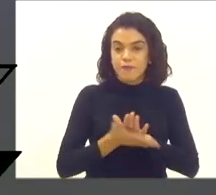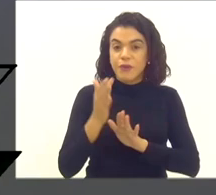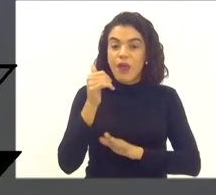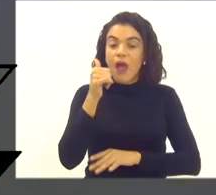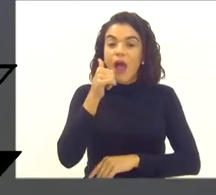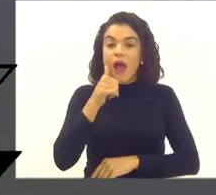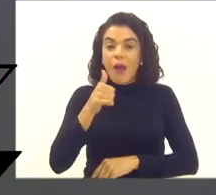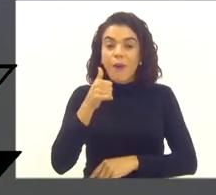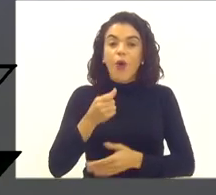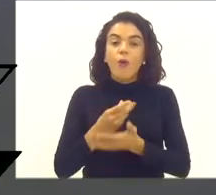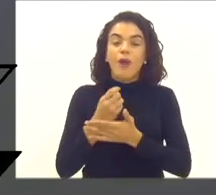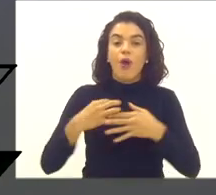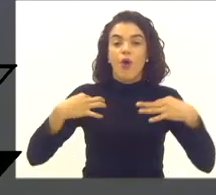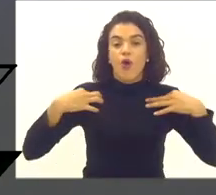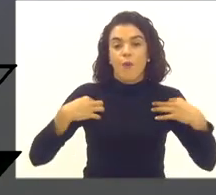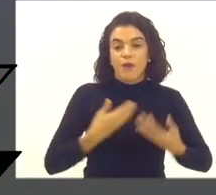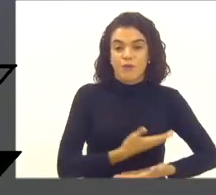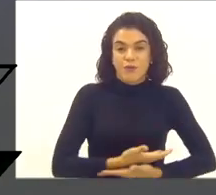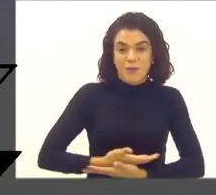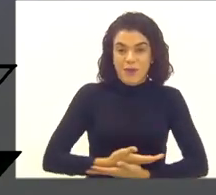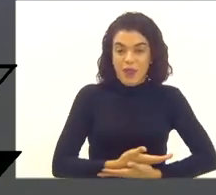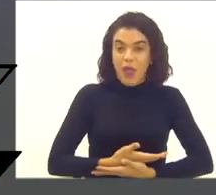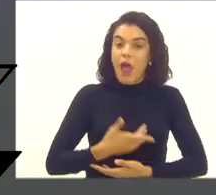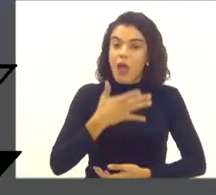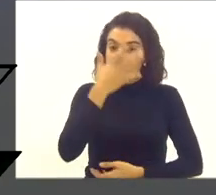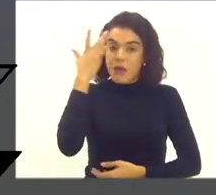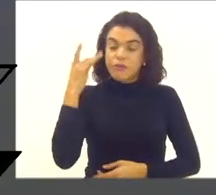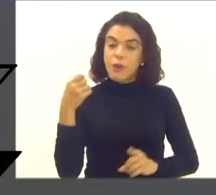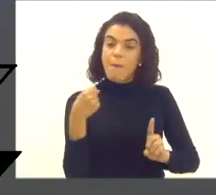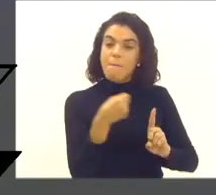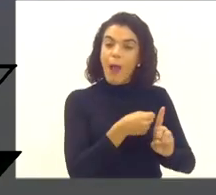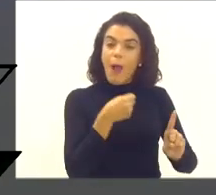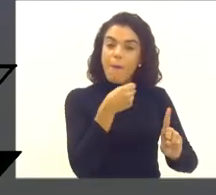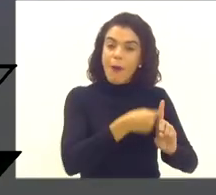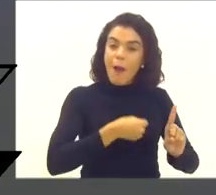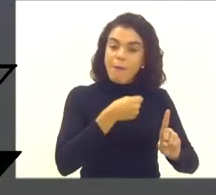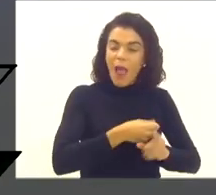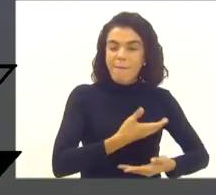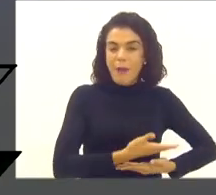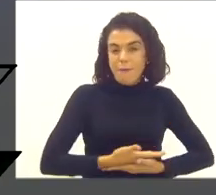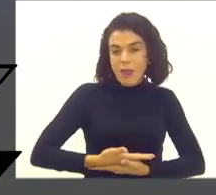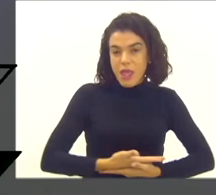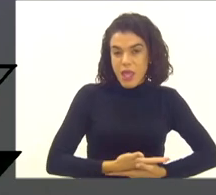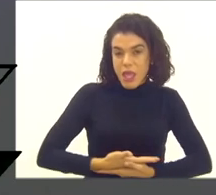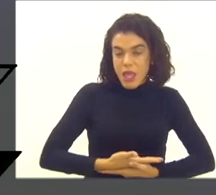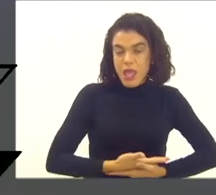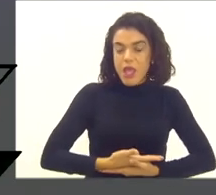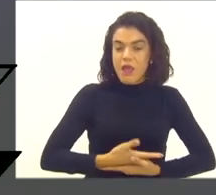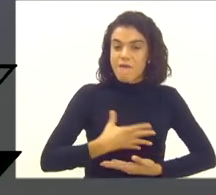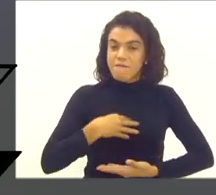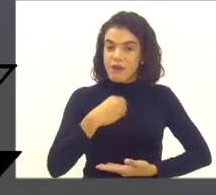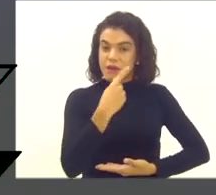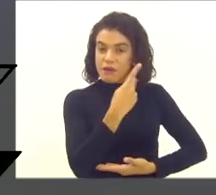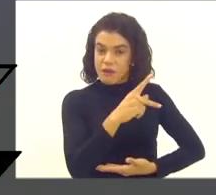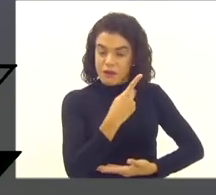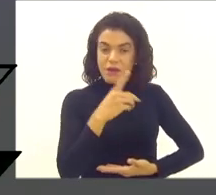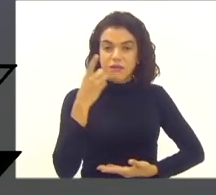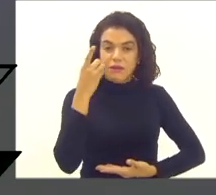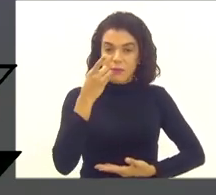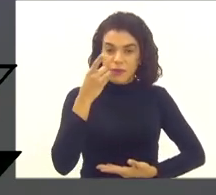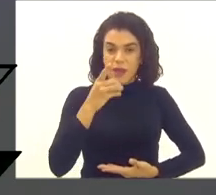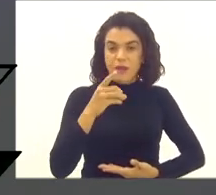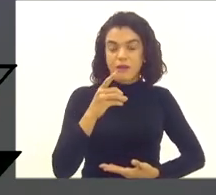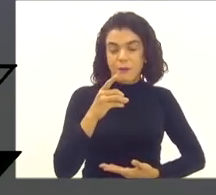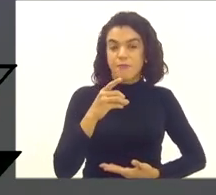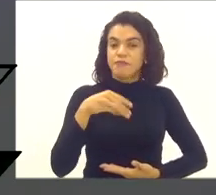pediu agrediu a filha dela que acho que na época era era bebê não sei por conta